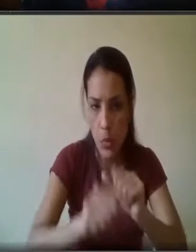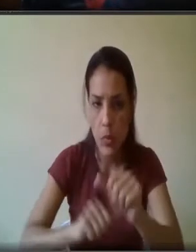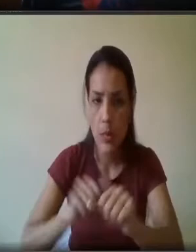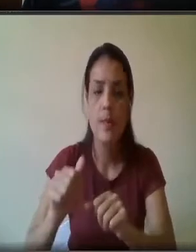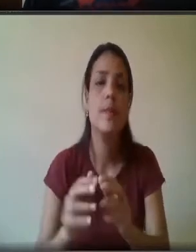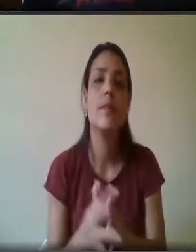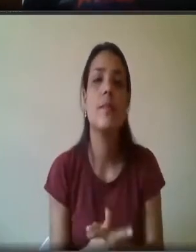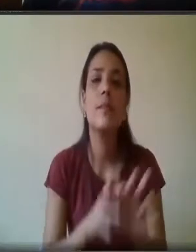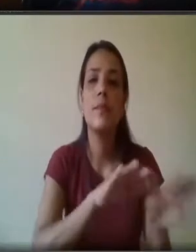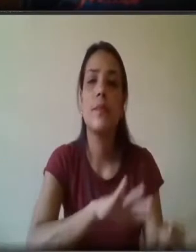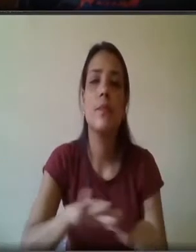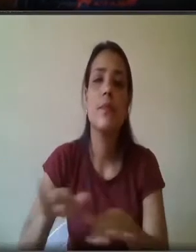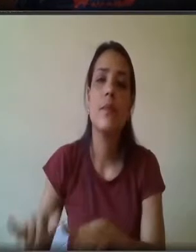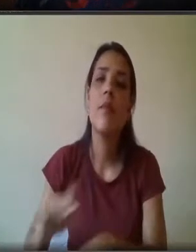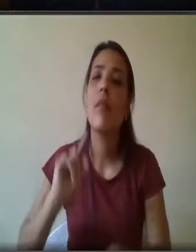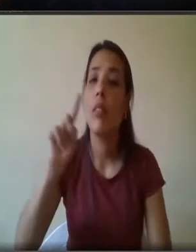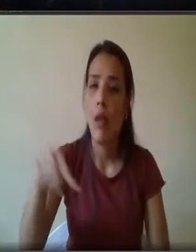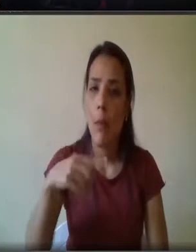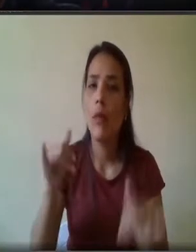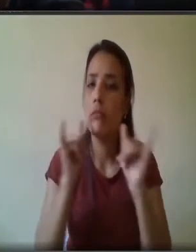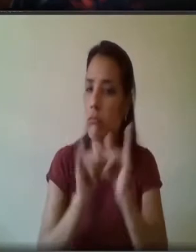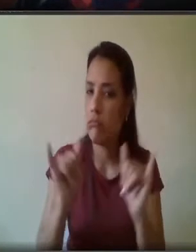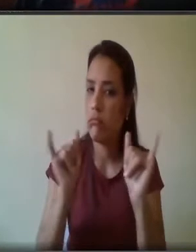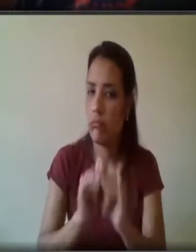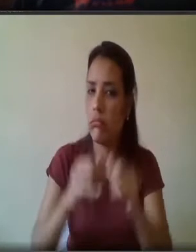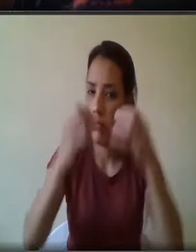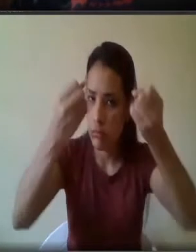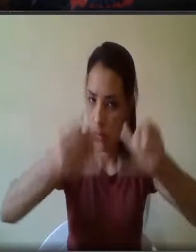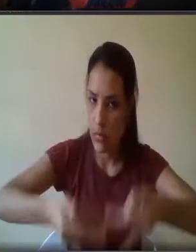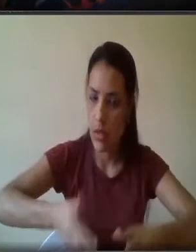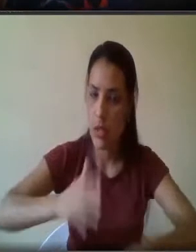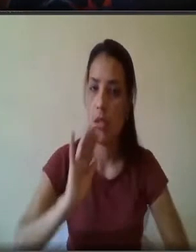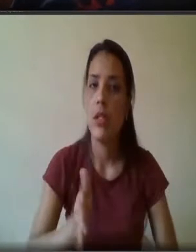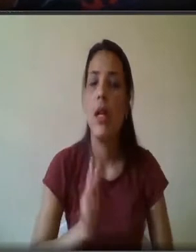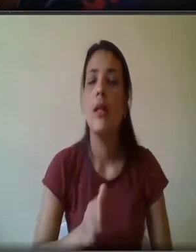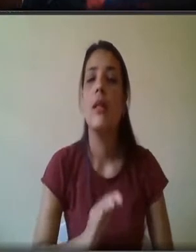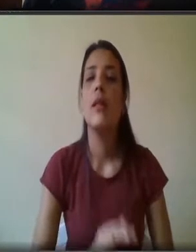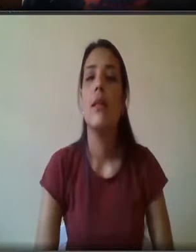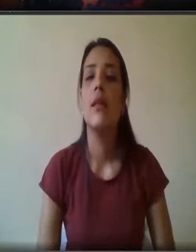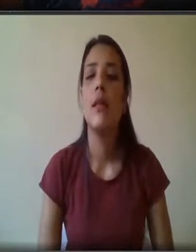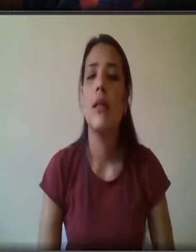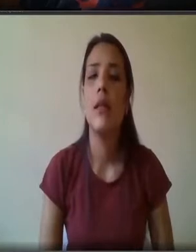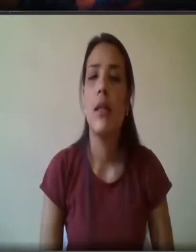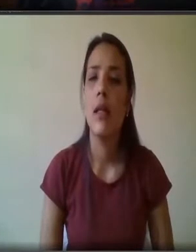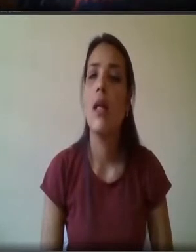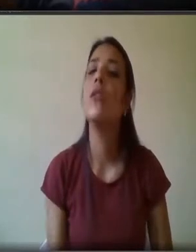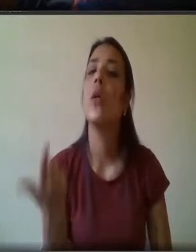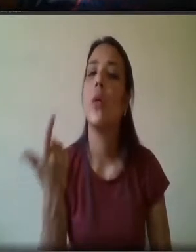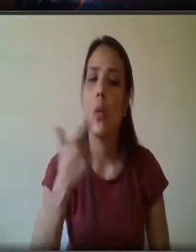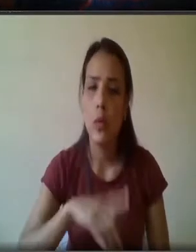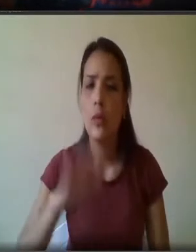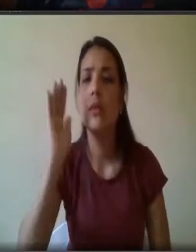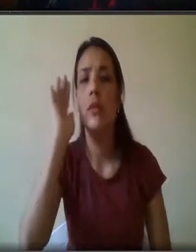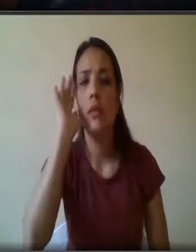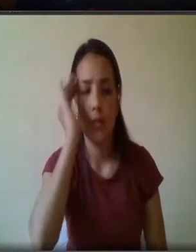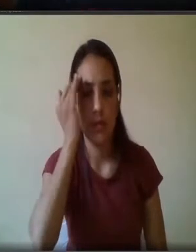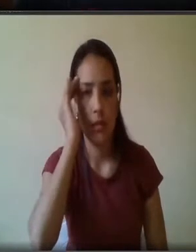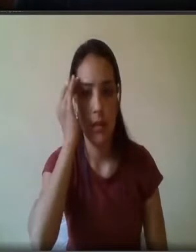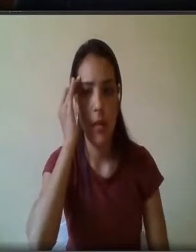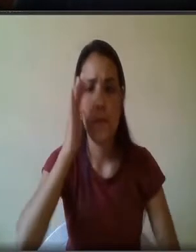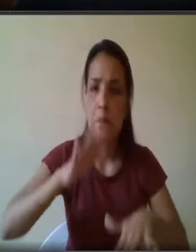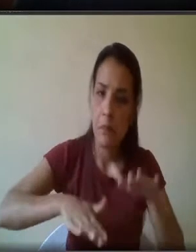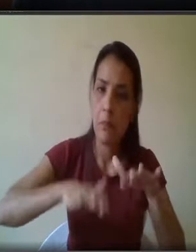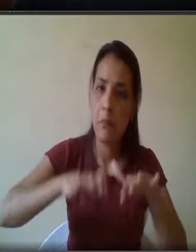de posse dessas informações e com o advento tecnológico, dá mais ou menos para a gente ter uma ideia onde é que estão as